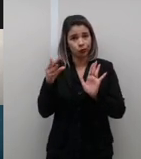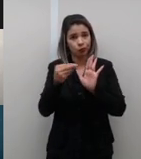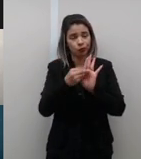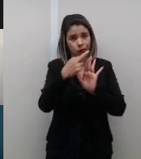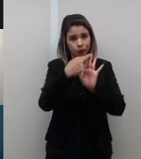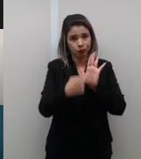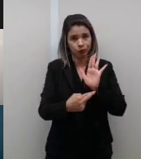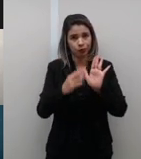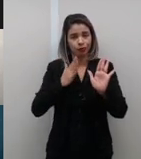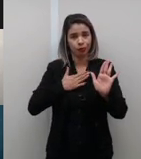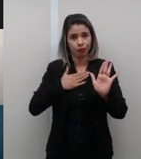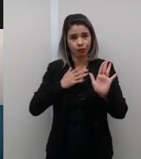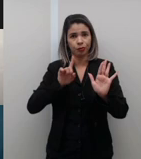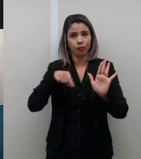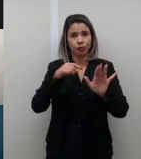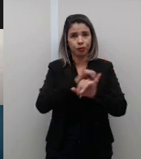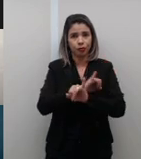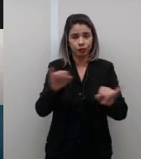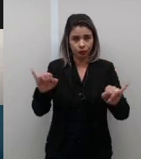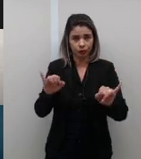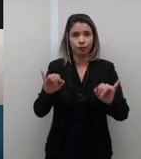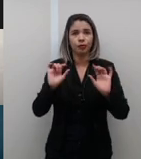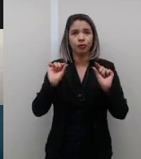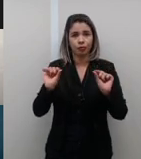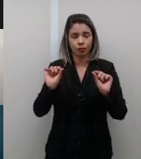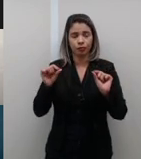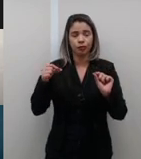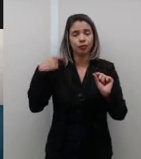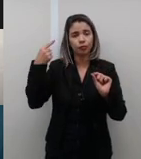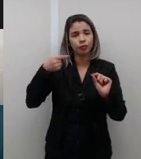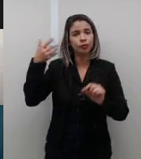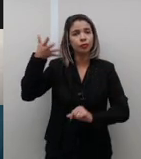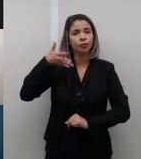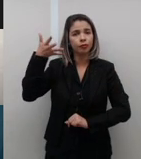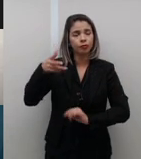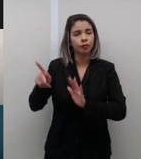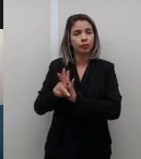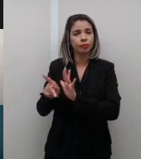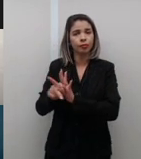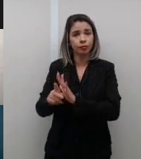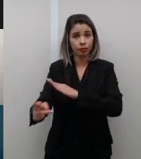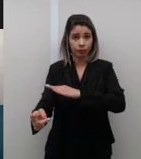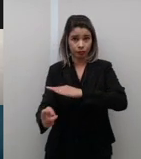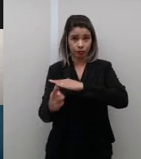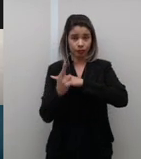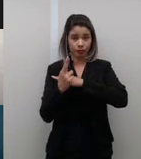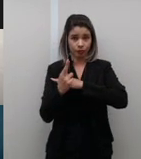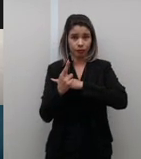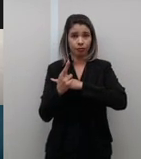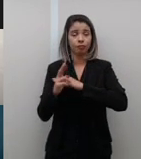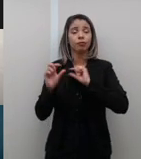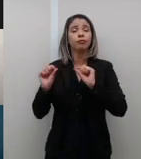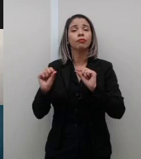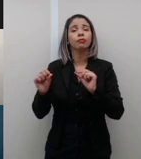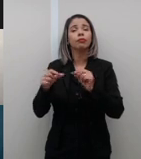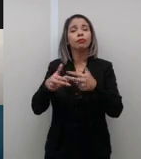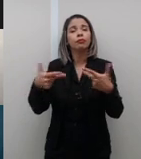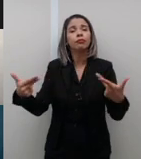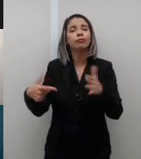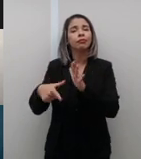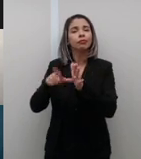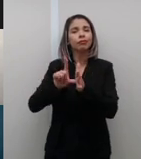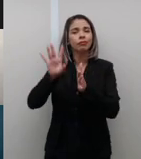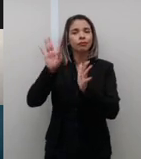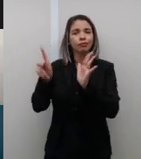após o advogado sustentar oralmente pela parte agravante, ela sustentou que os precedentes mencionados na decisão